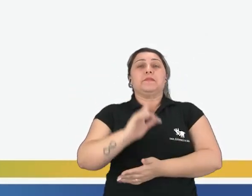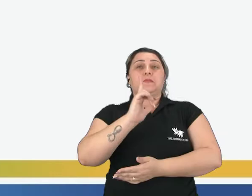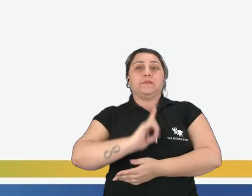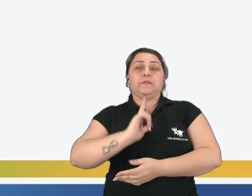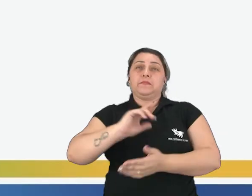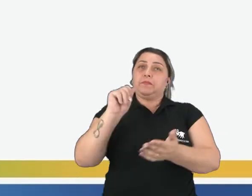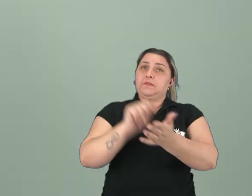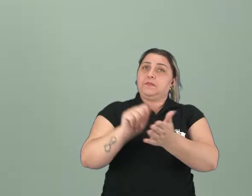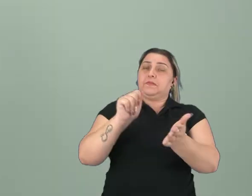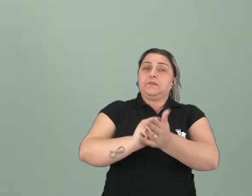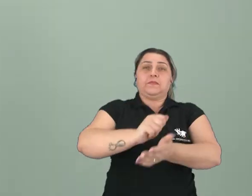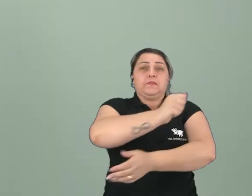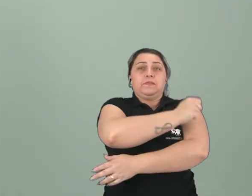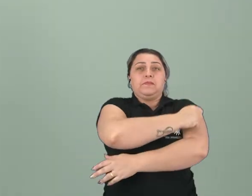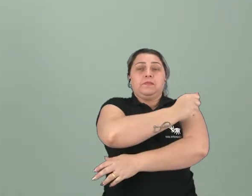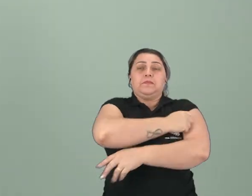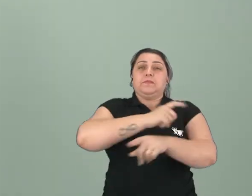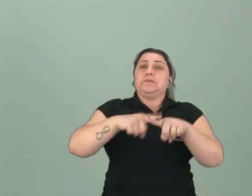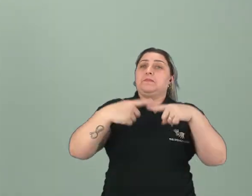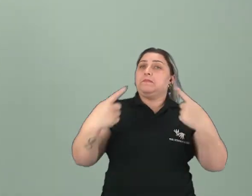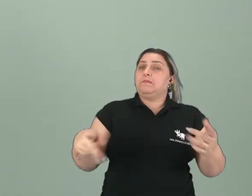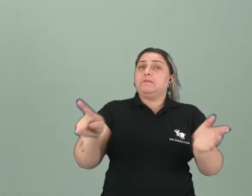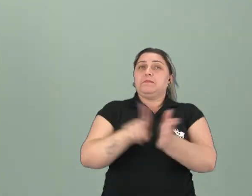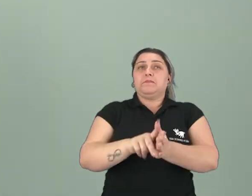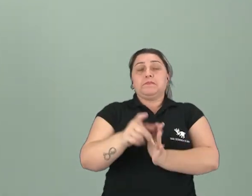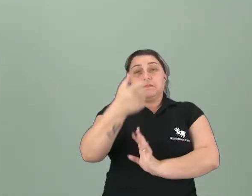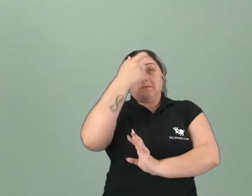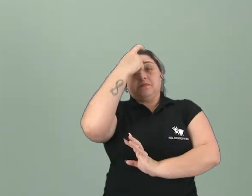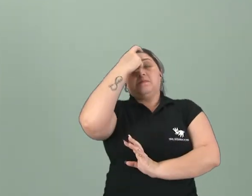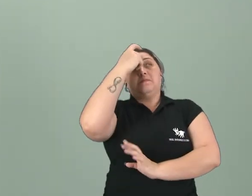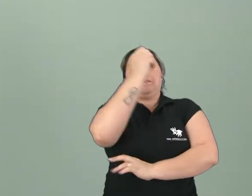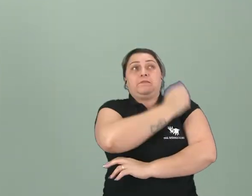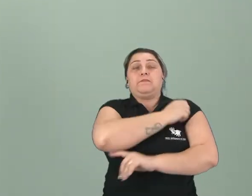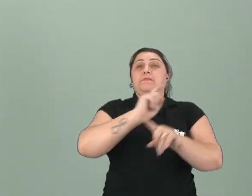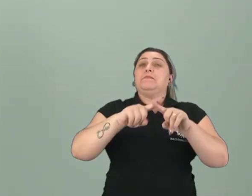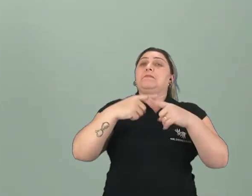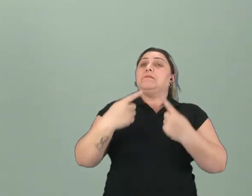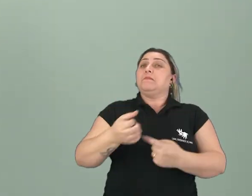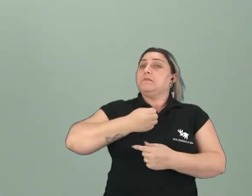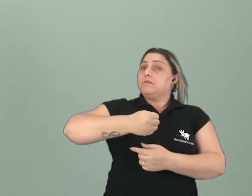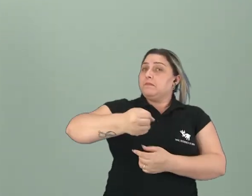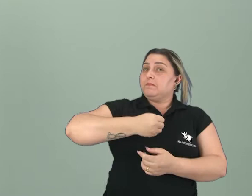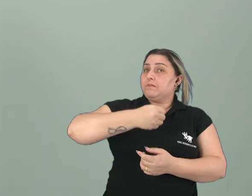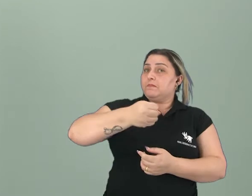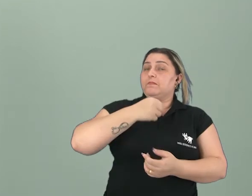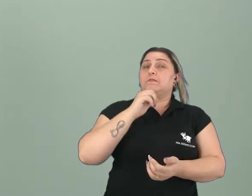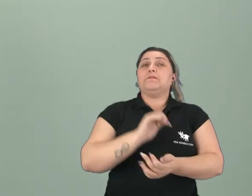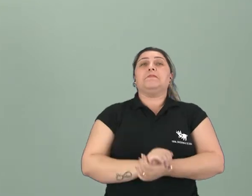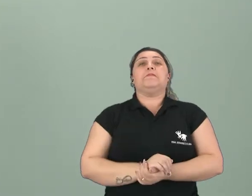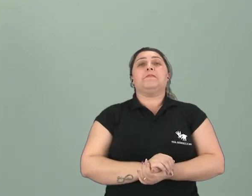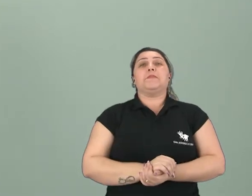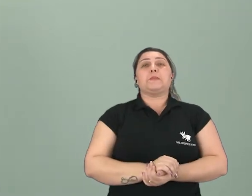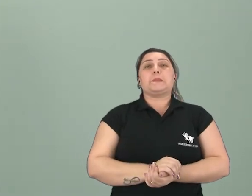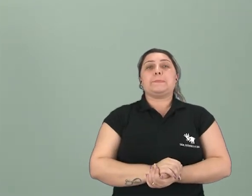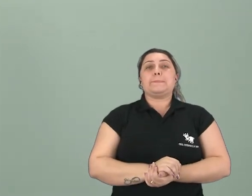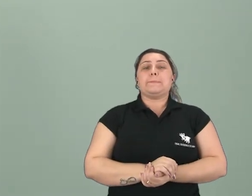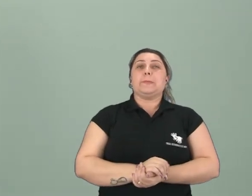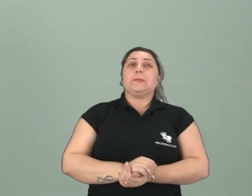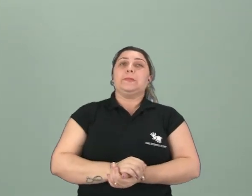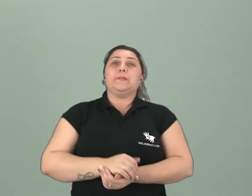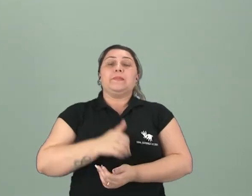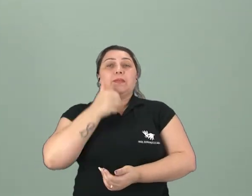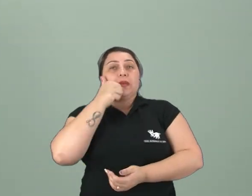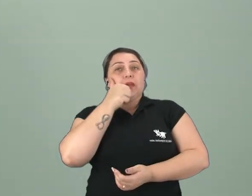foi escrita por uma aluna, mas não se trata das memórias dela, e sim de uma entrevista concedida que uma